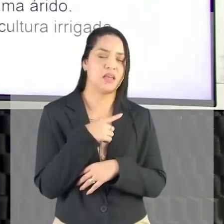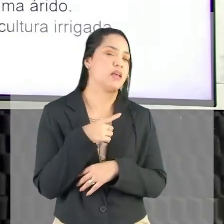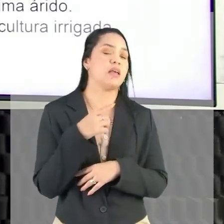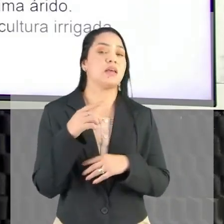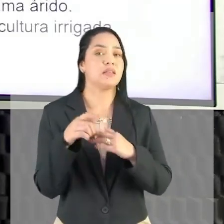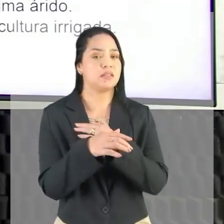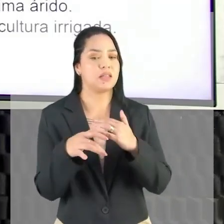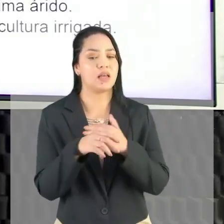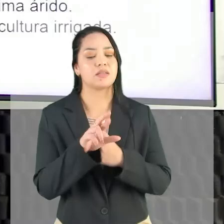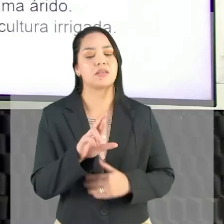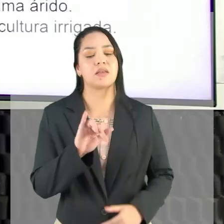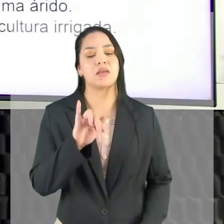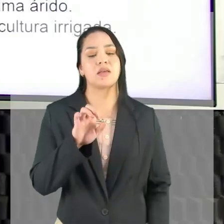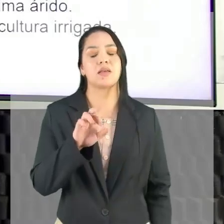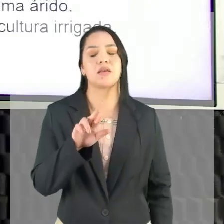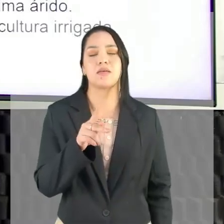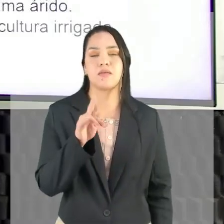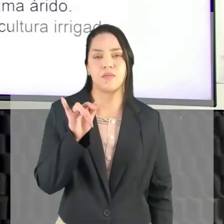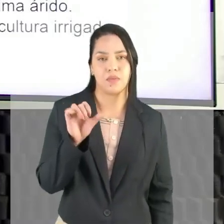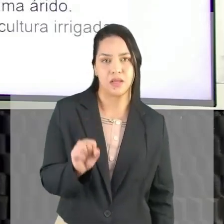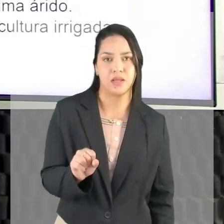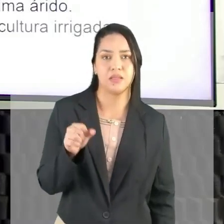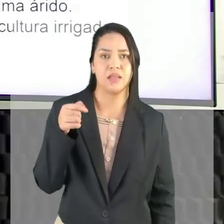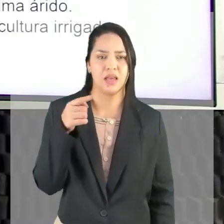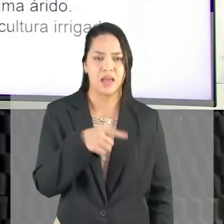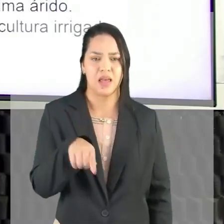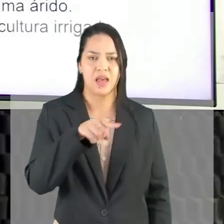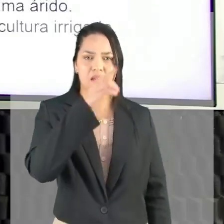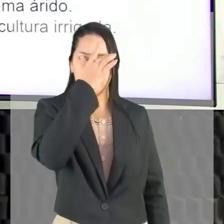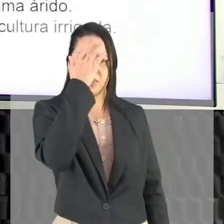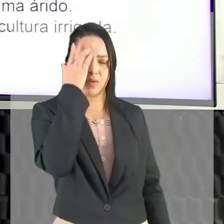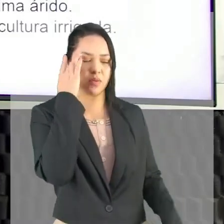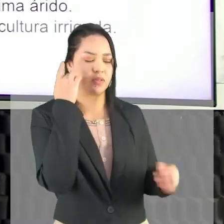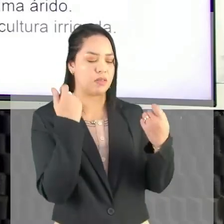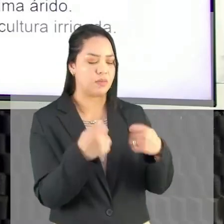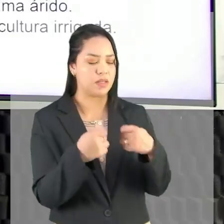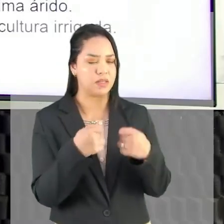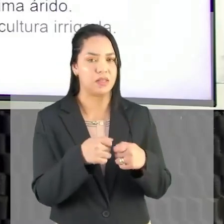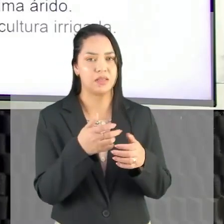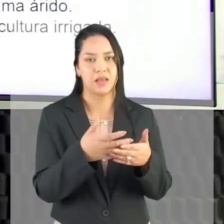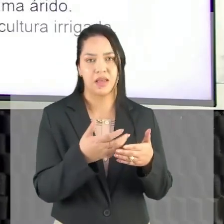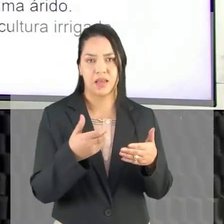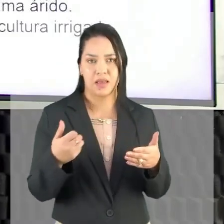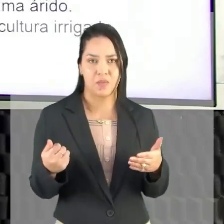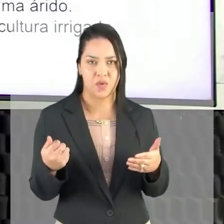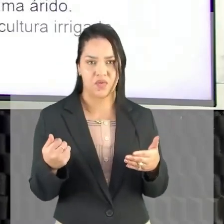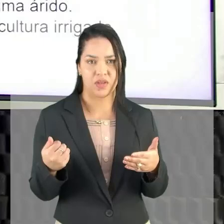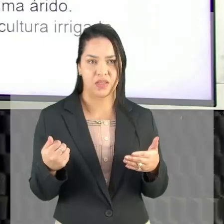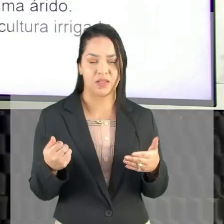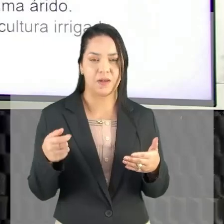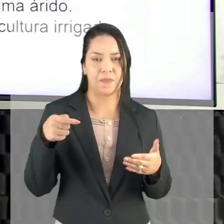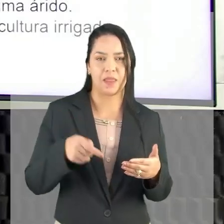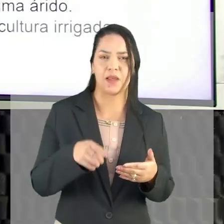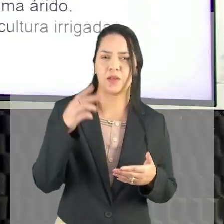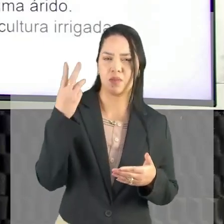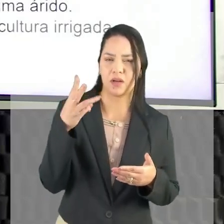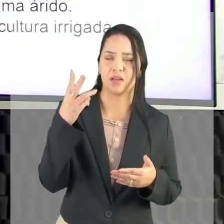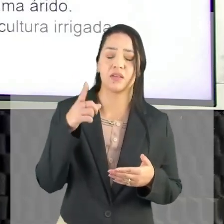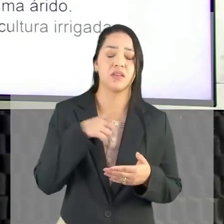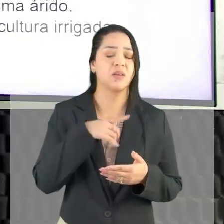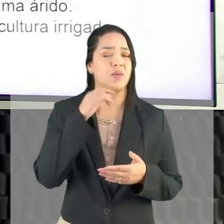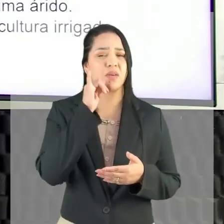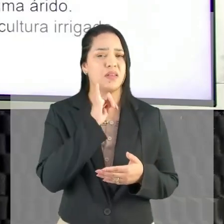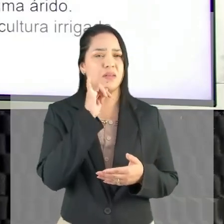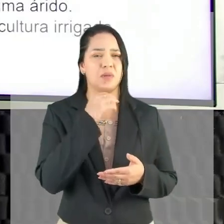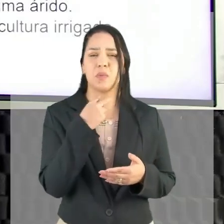de cidades ribeirinhas, automaticamente essas pessoas precisarão ser removidas. Aqui no Maranhão, nós temos um exemplo.